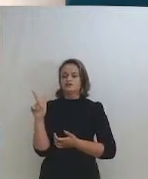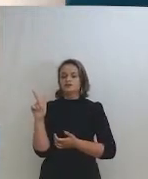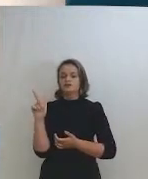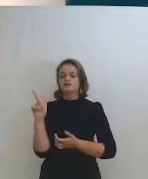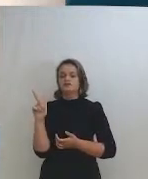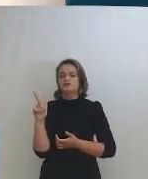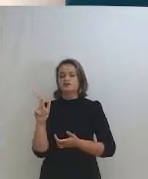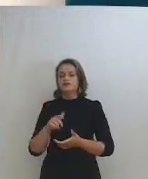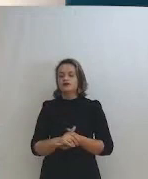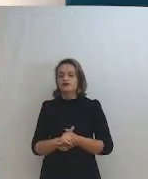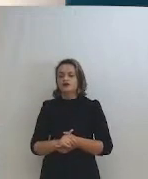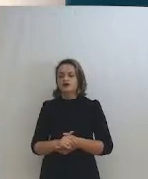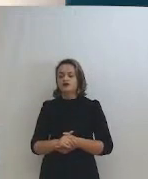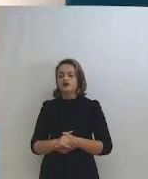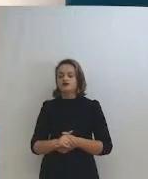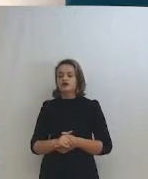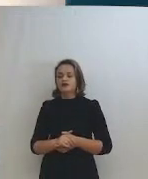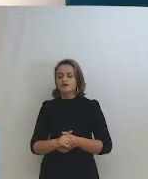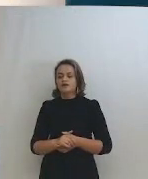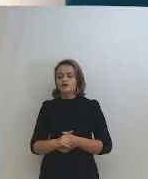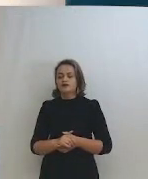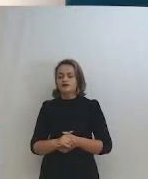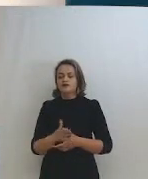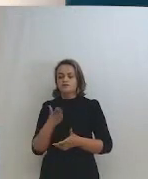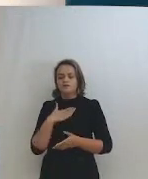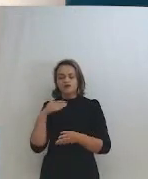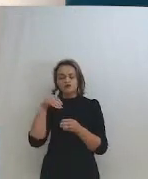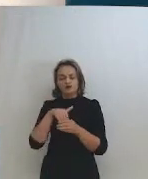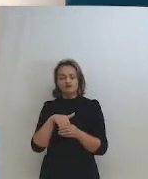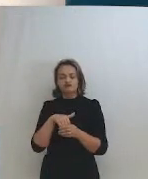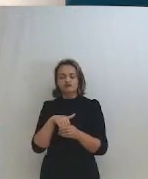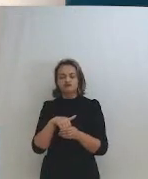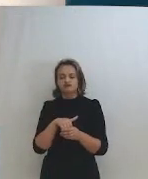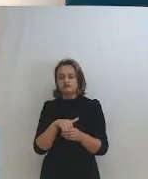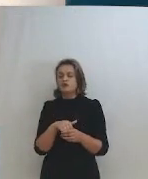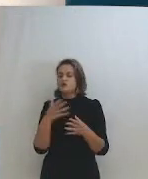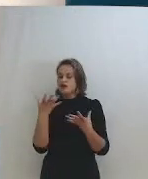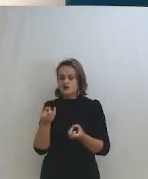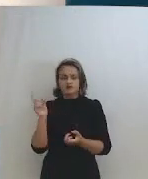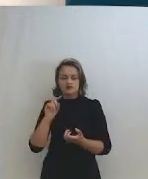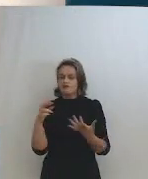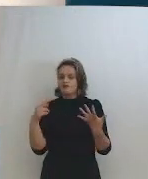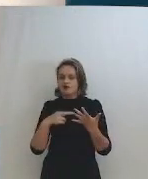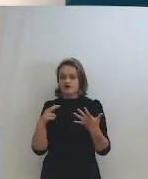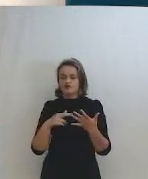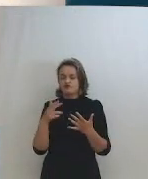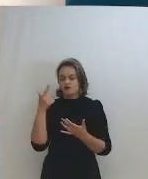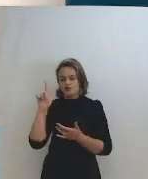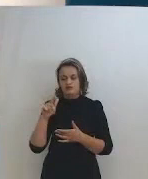também, pelo meu voto, negando o provimento ao recurso ordinário.